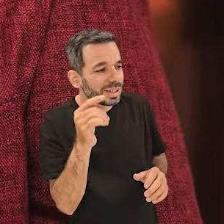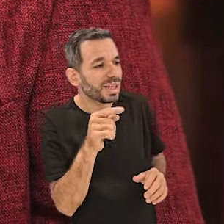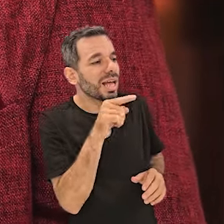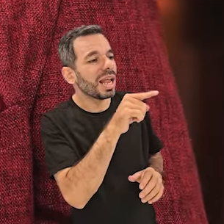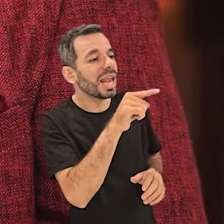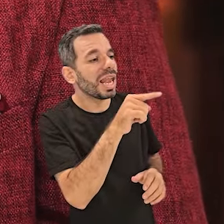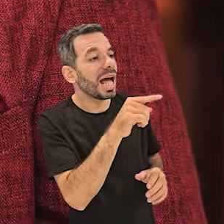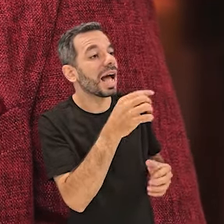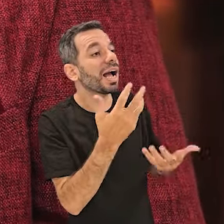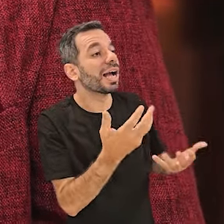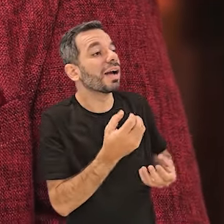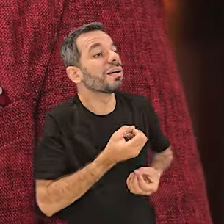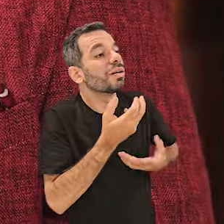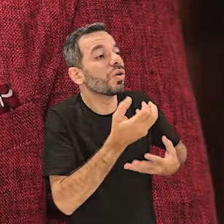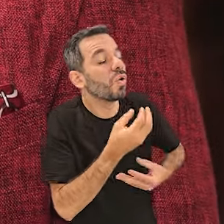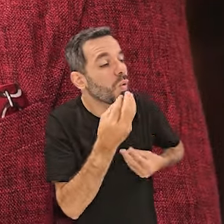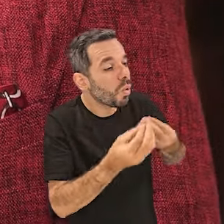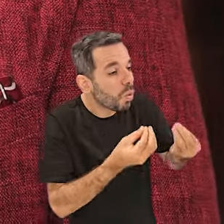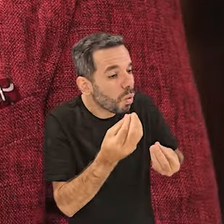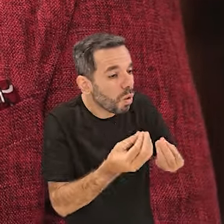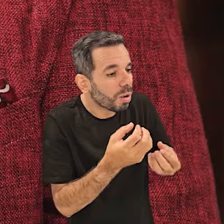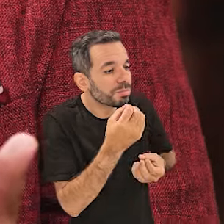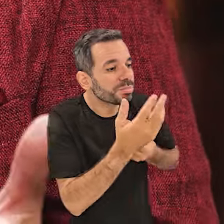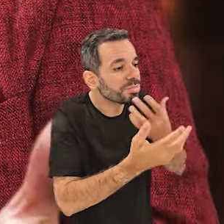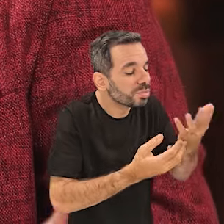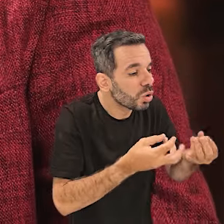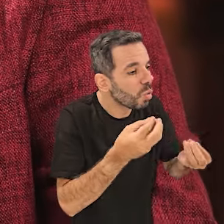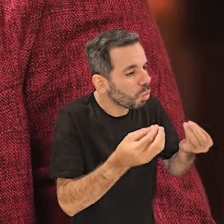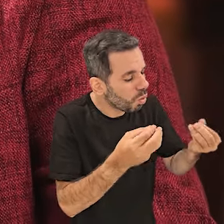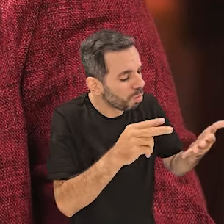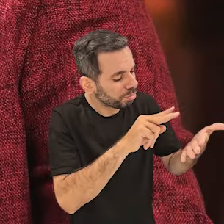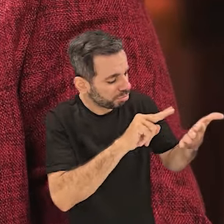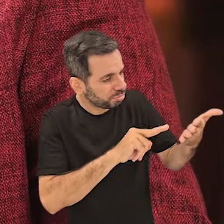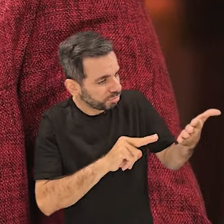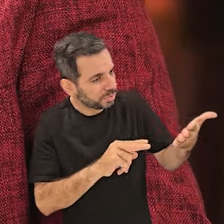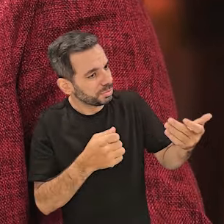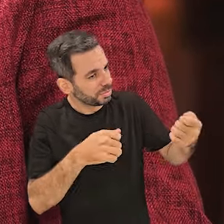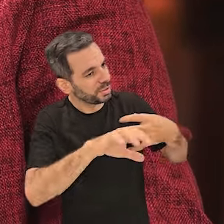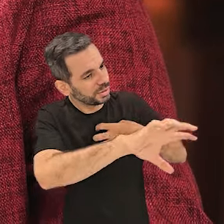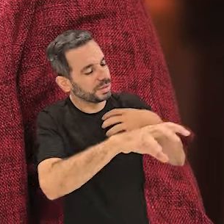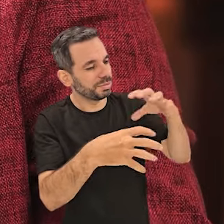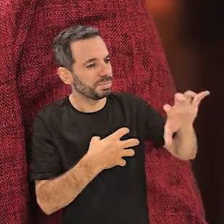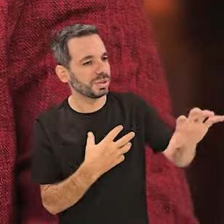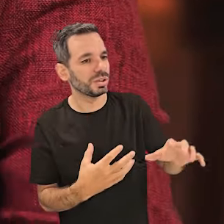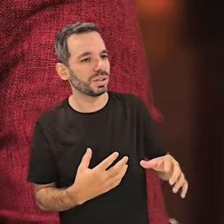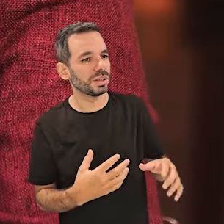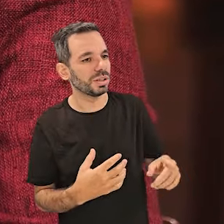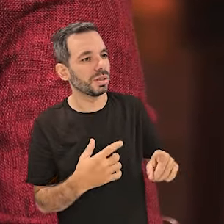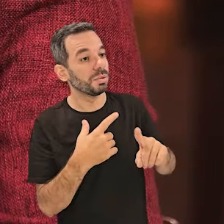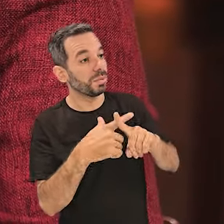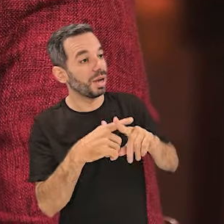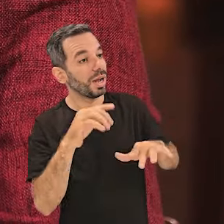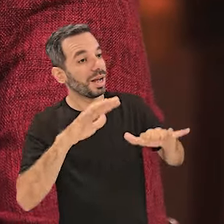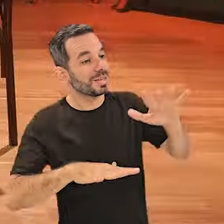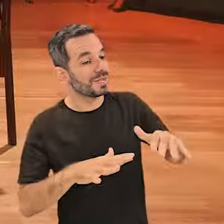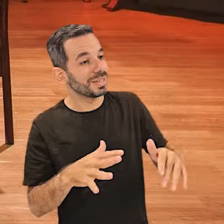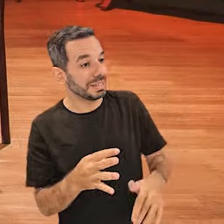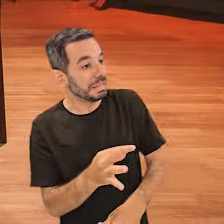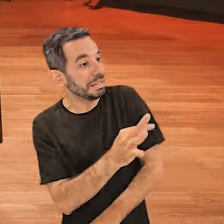ela quer expressar, como é que ela está escrevendo. Porque você precisa analisar uma obra, ora técnica, ora uma obra